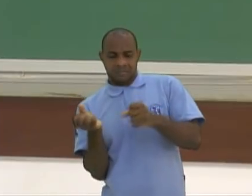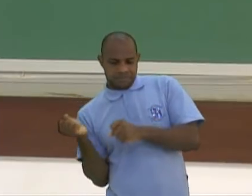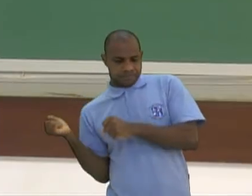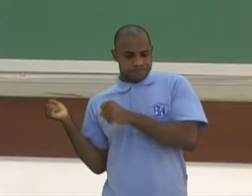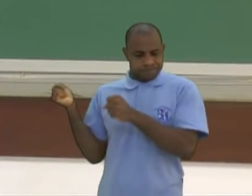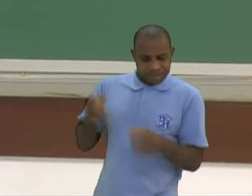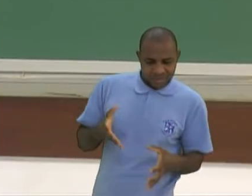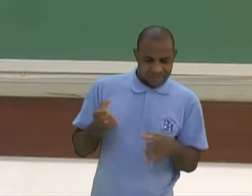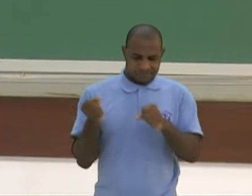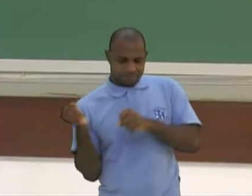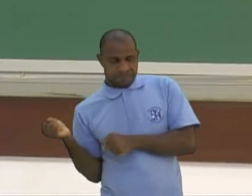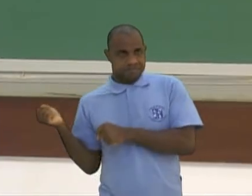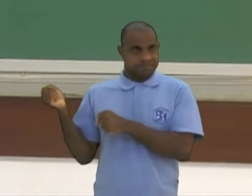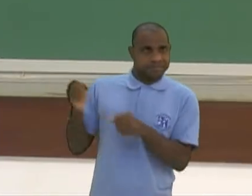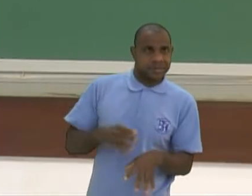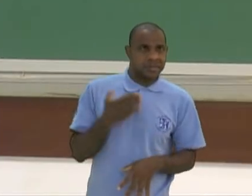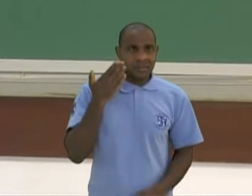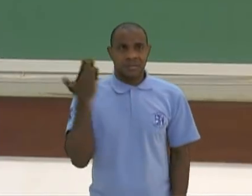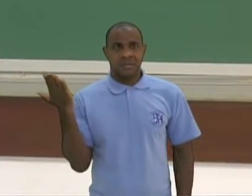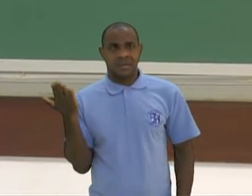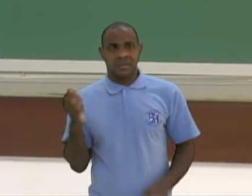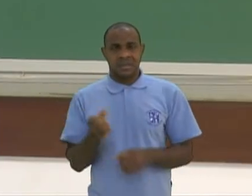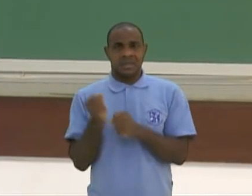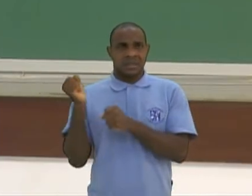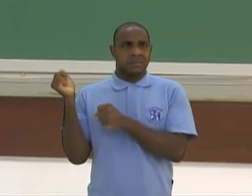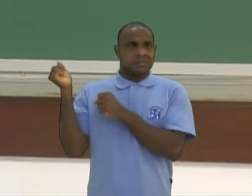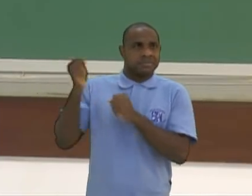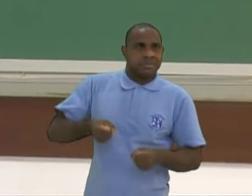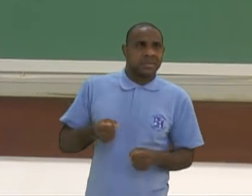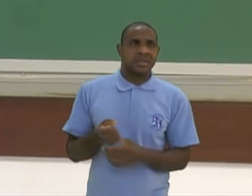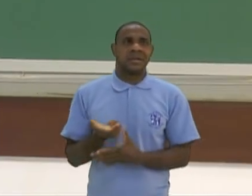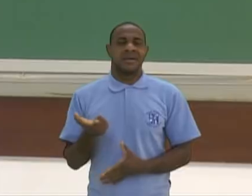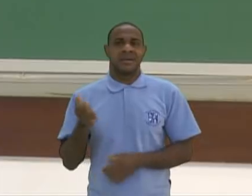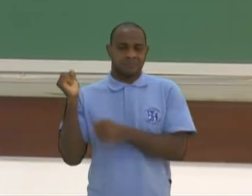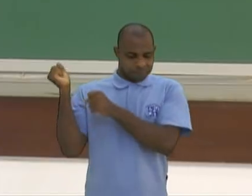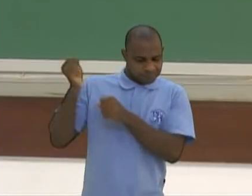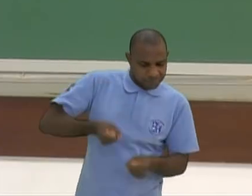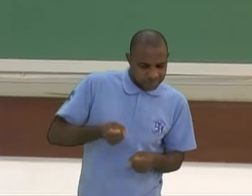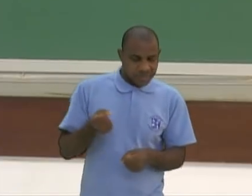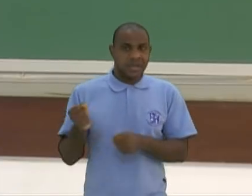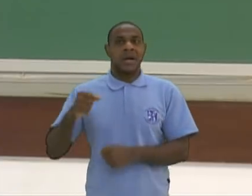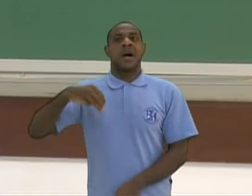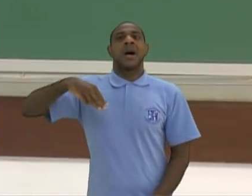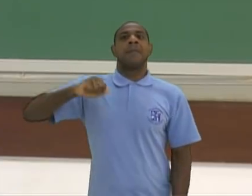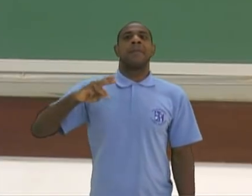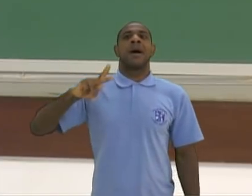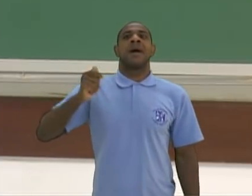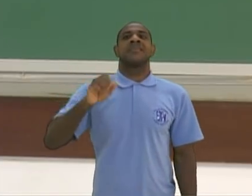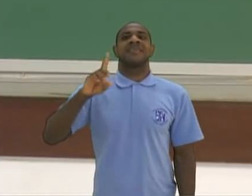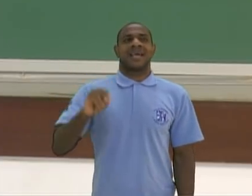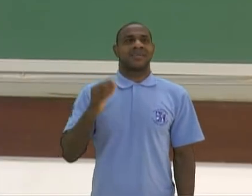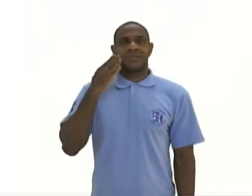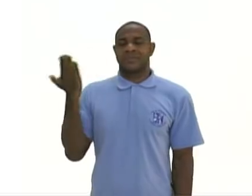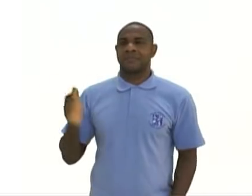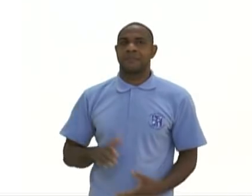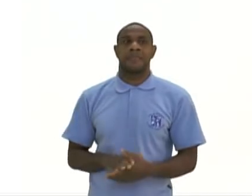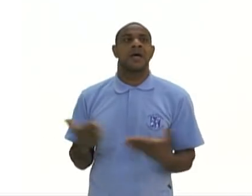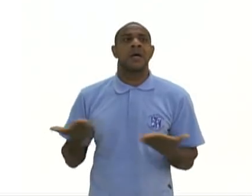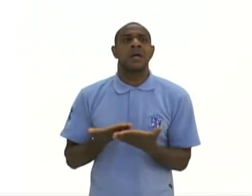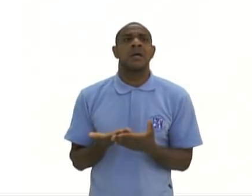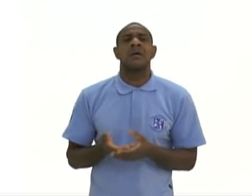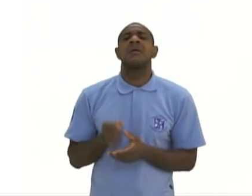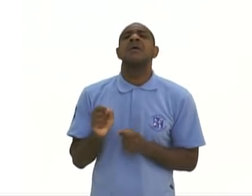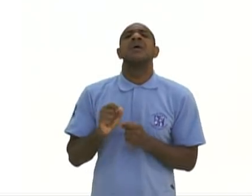terra aí um machado no chão para remexer a terra. Força do homem. E aí, de acordo com o nosso estudo, quem